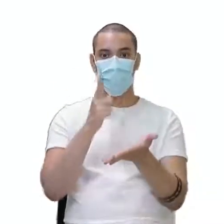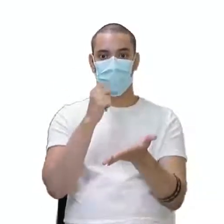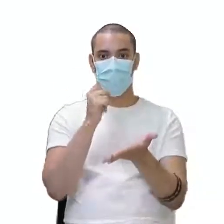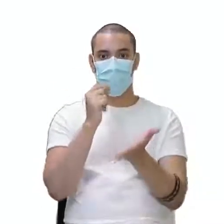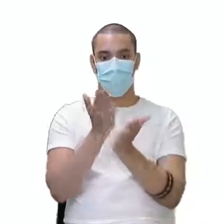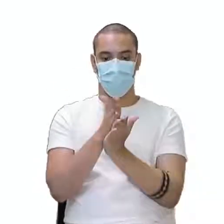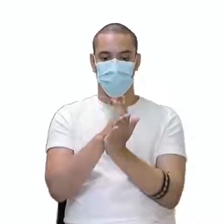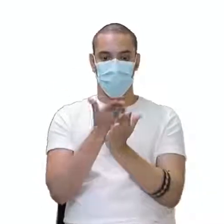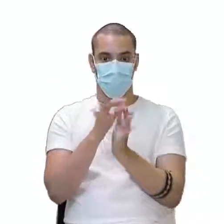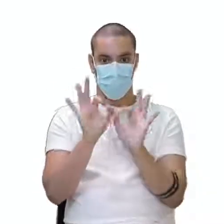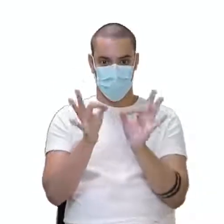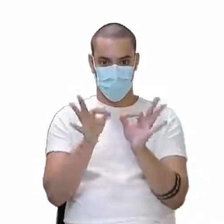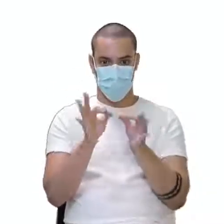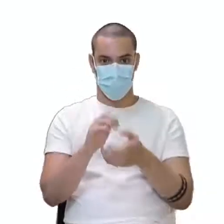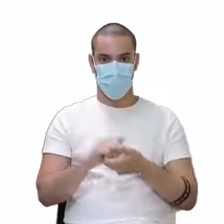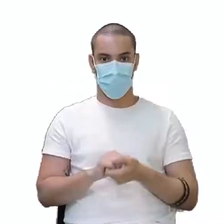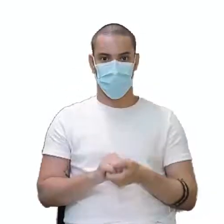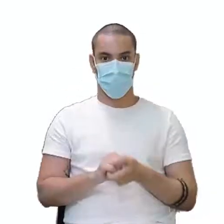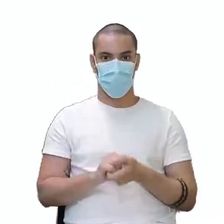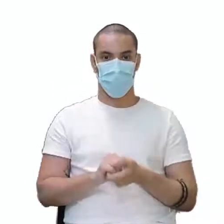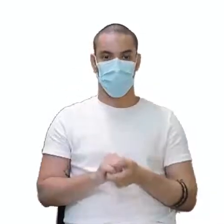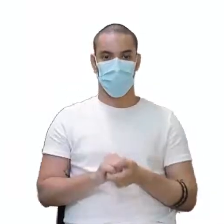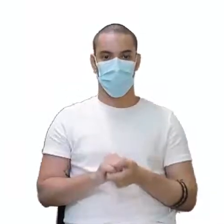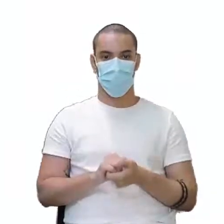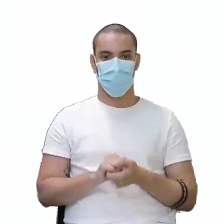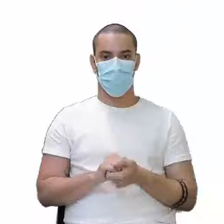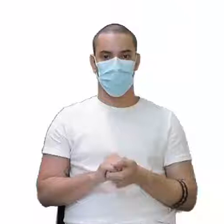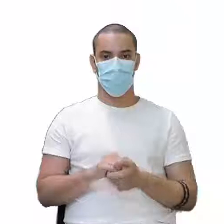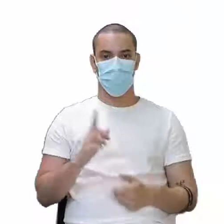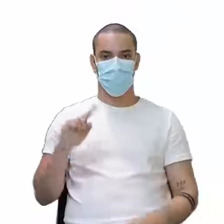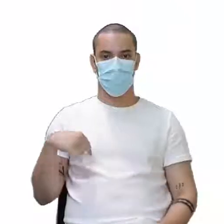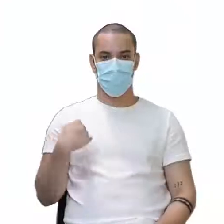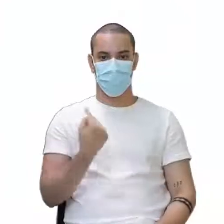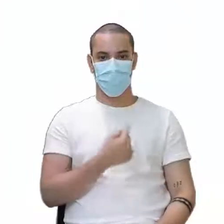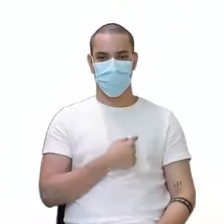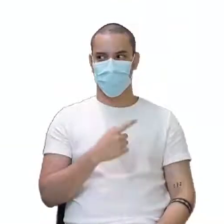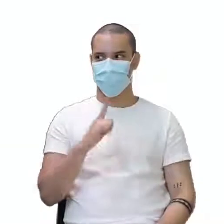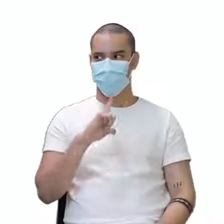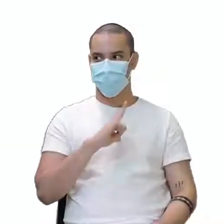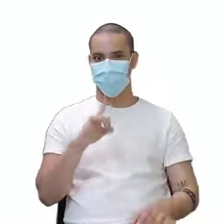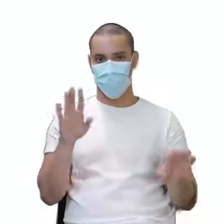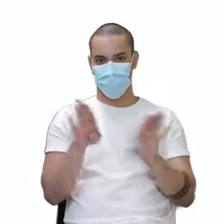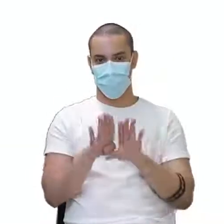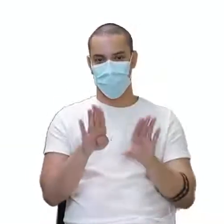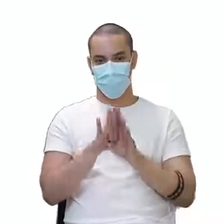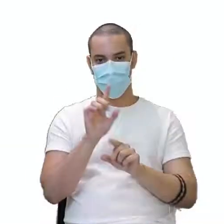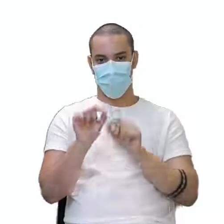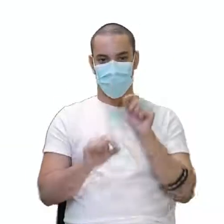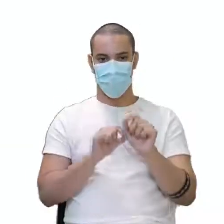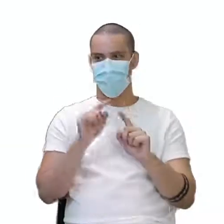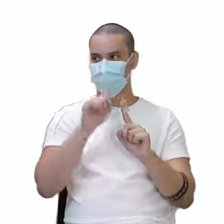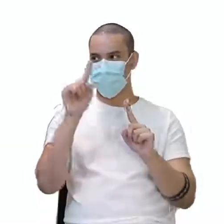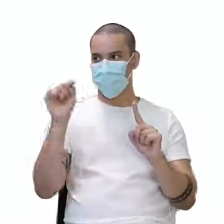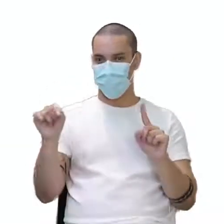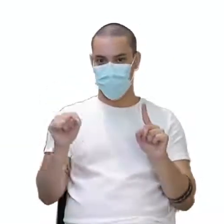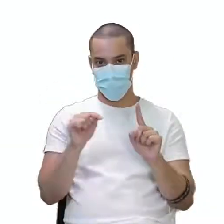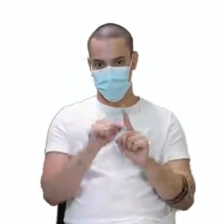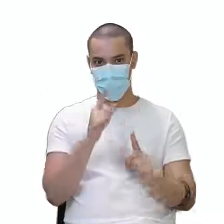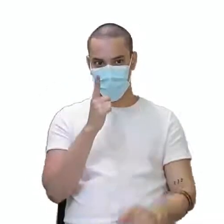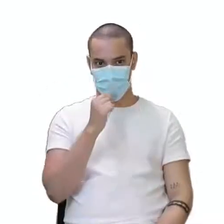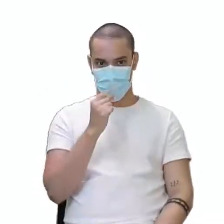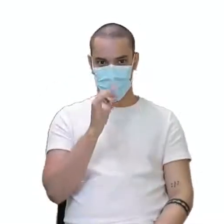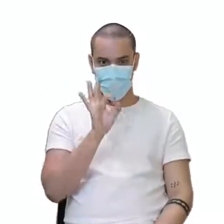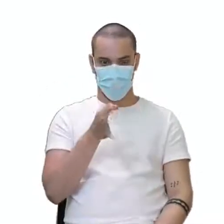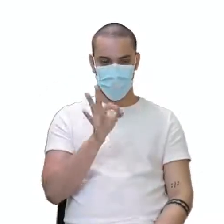hídrico. Vamos lá, então? Olha lá. Nós temos, então, o ciclo da água,